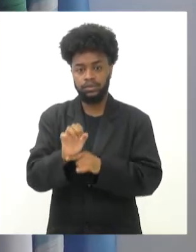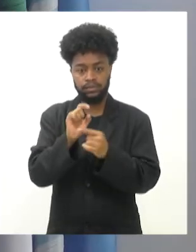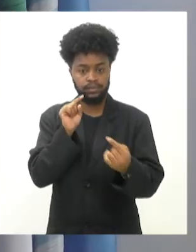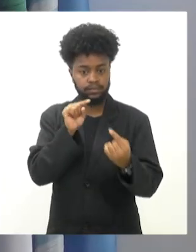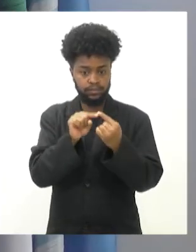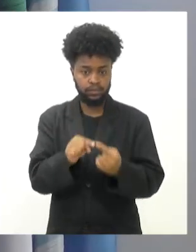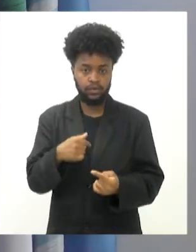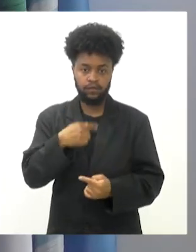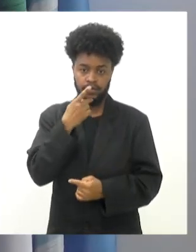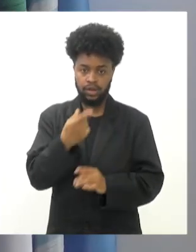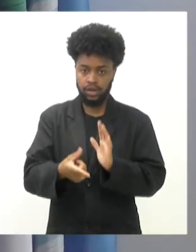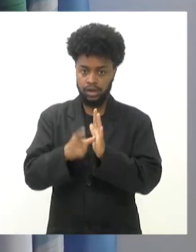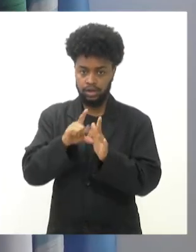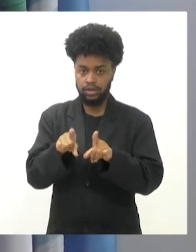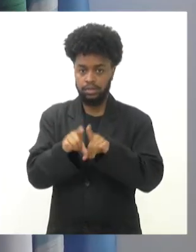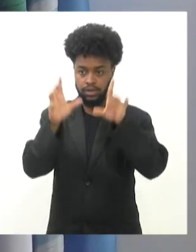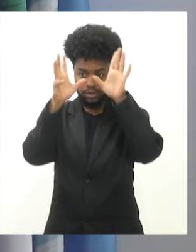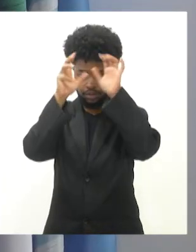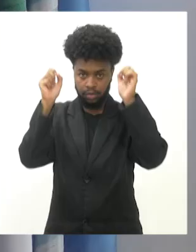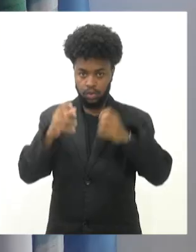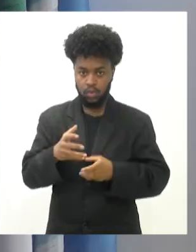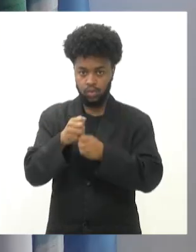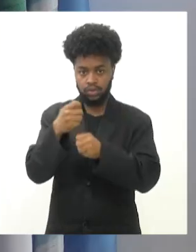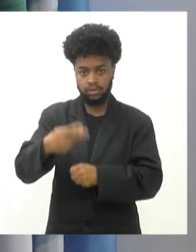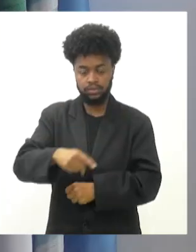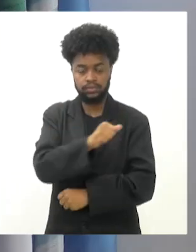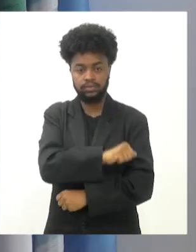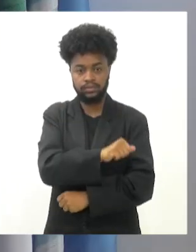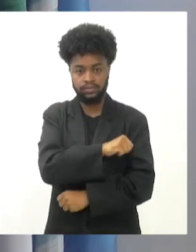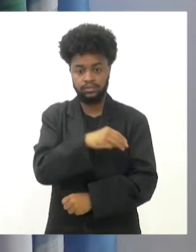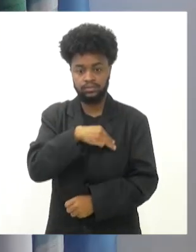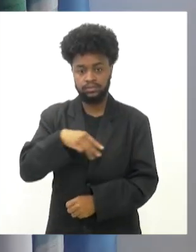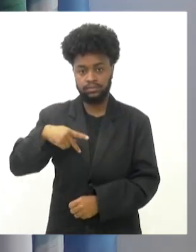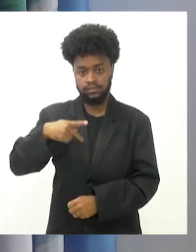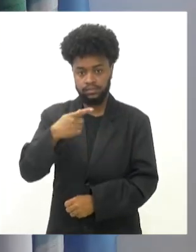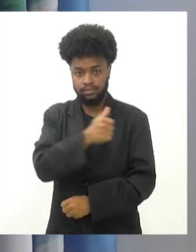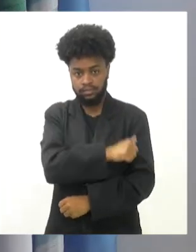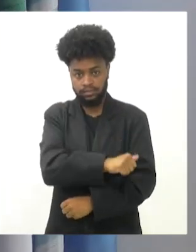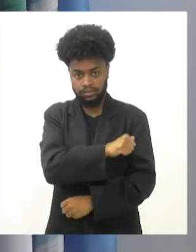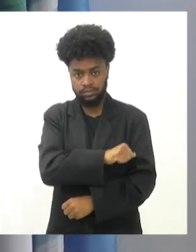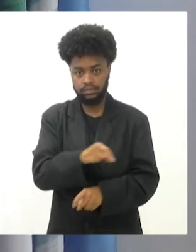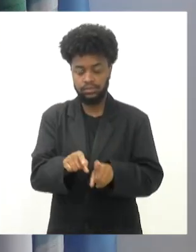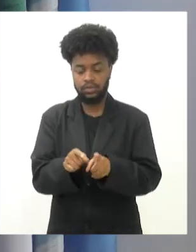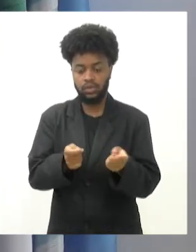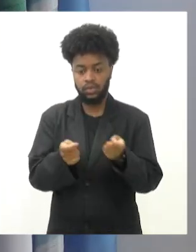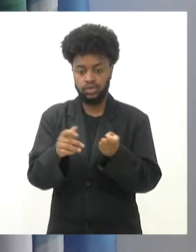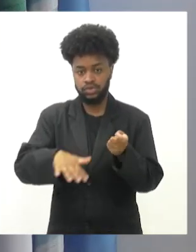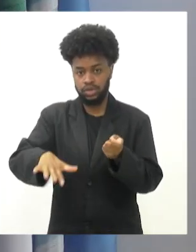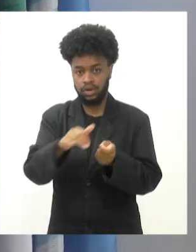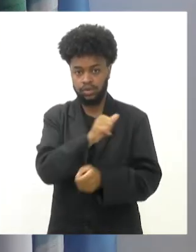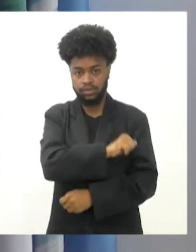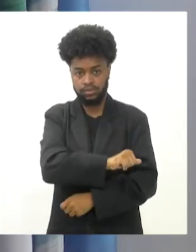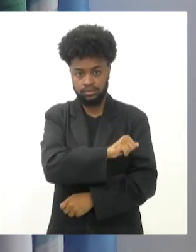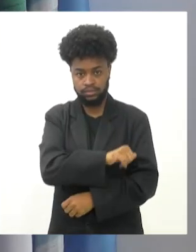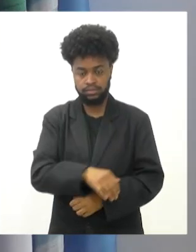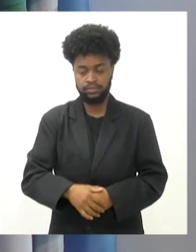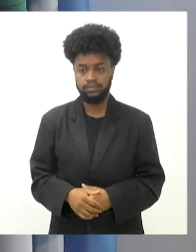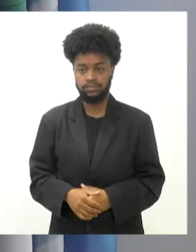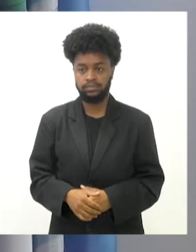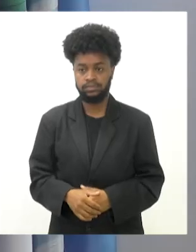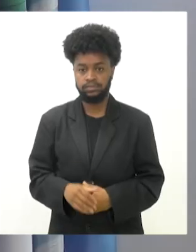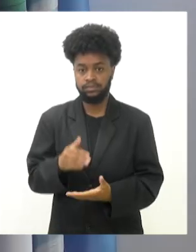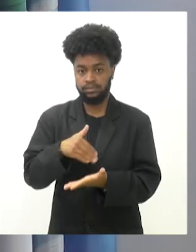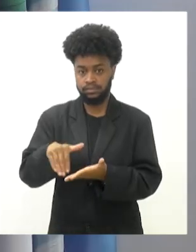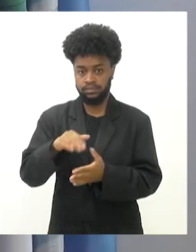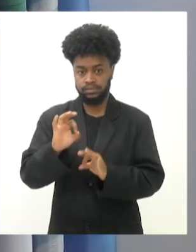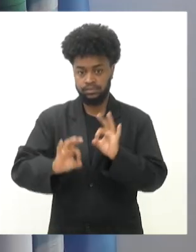citadas anteriormente, Tribunal de Contas do Estado do Rio de Janeiro, Ministério Público do Estado do Rio de Janeiro, Controladoria Geral do Estado do Rio de Janeiro, Secretaria